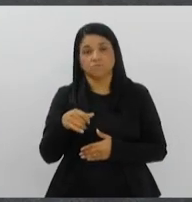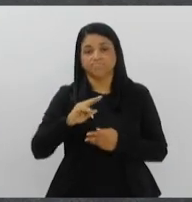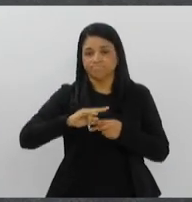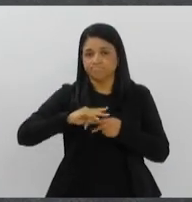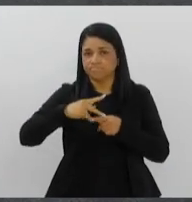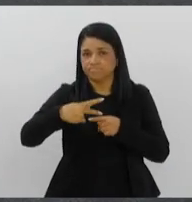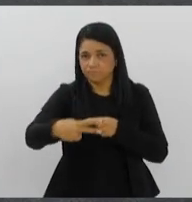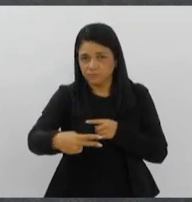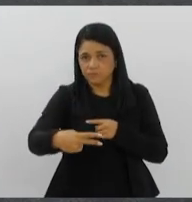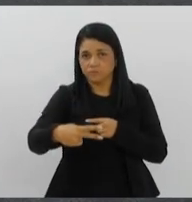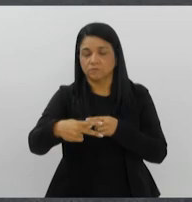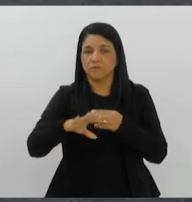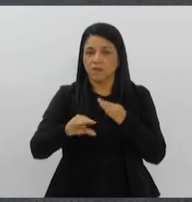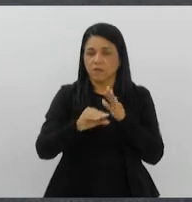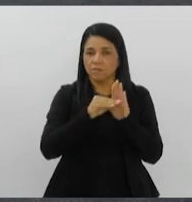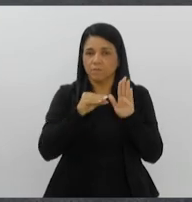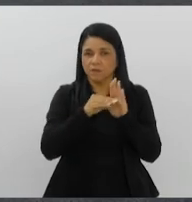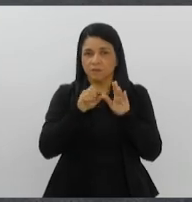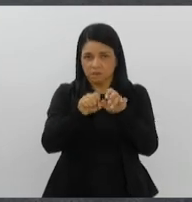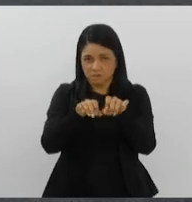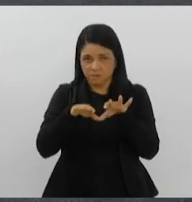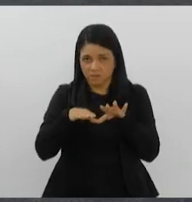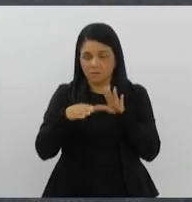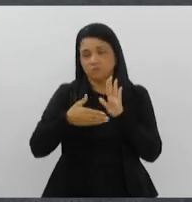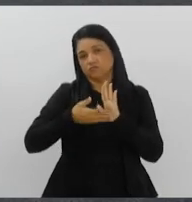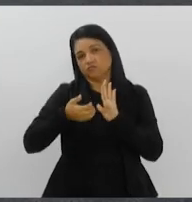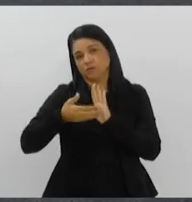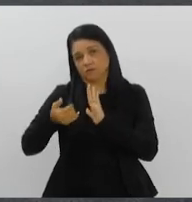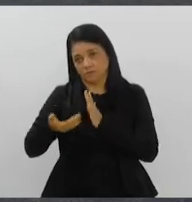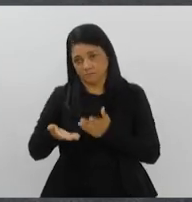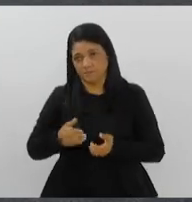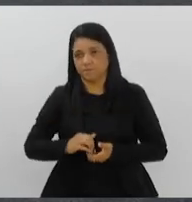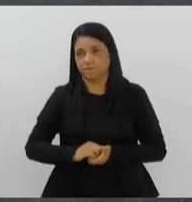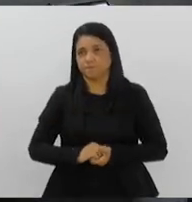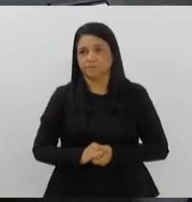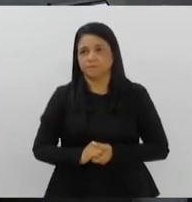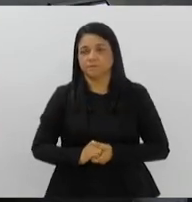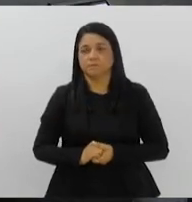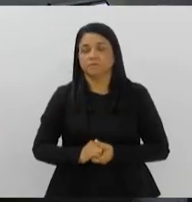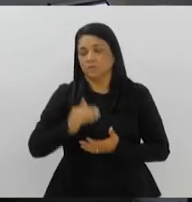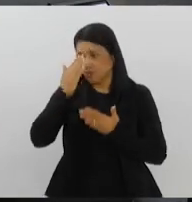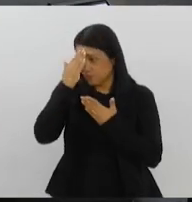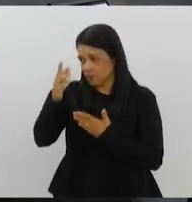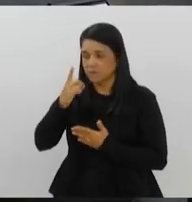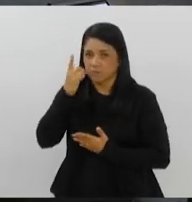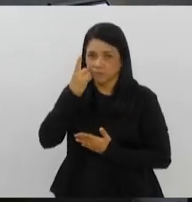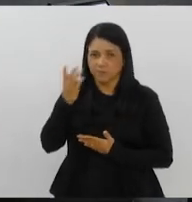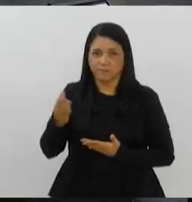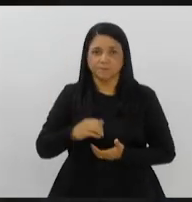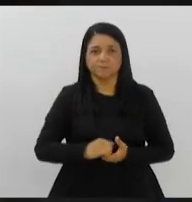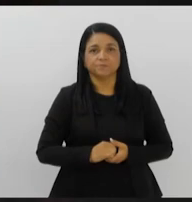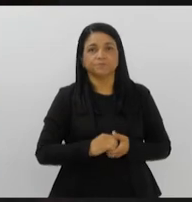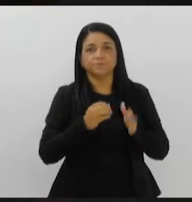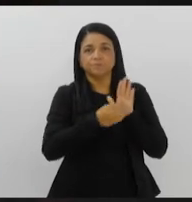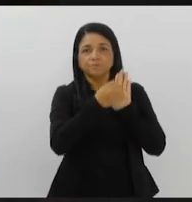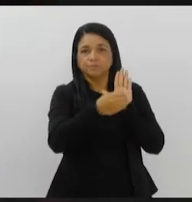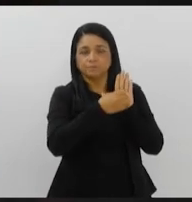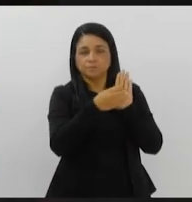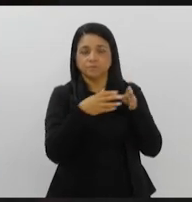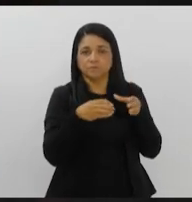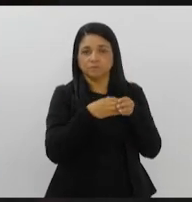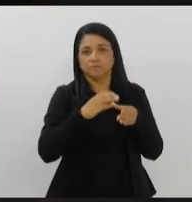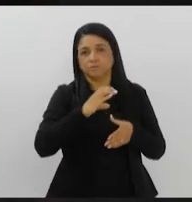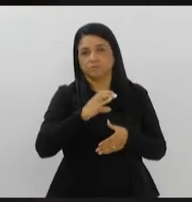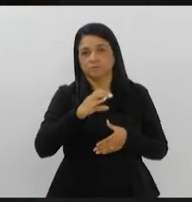consequência, a emenda de plenário está retirada. Obrigada, deputado. Para emitir parecer pela